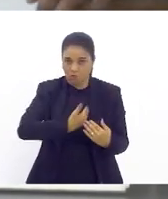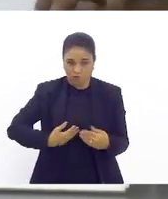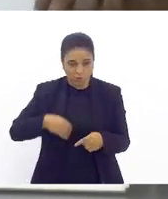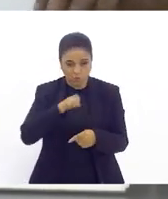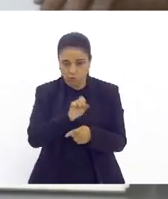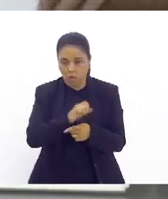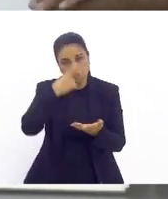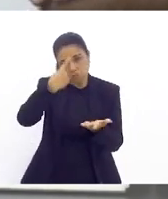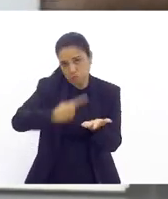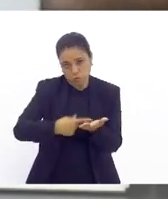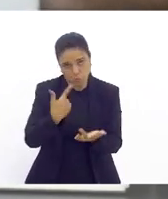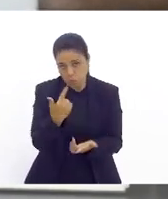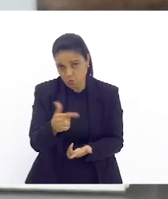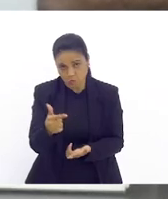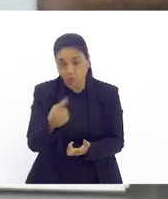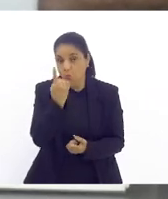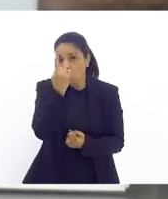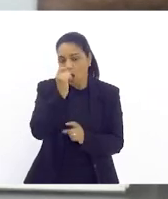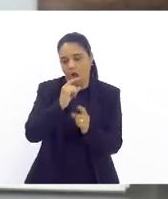plano de carreira atrasado